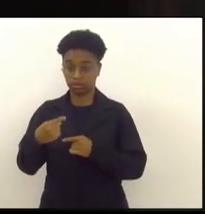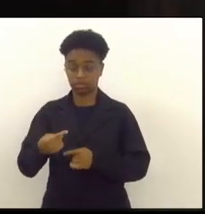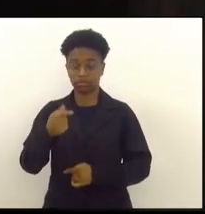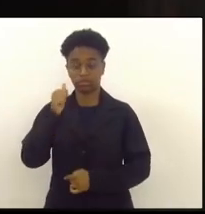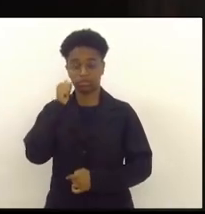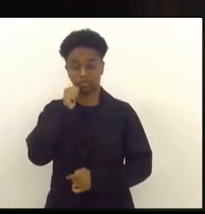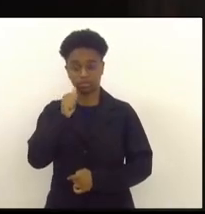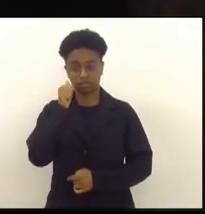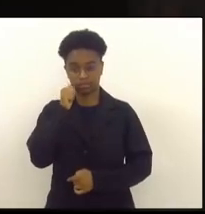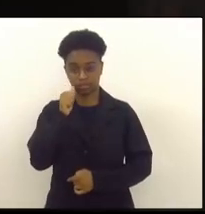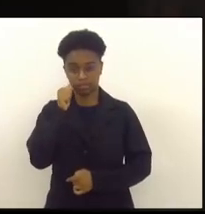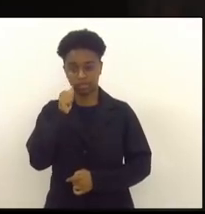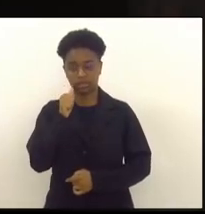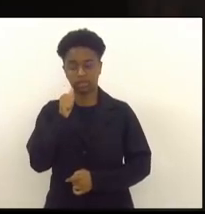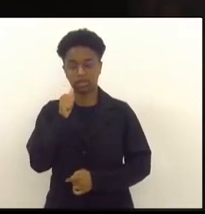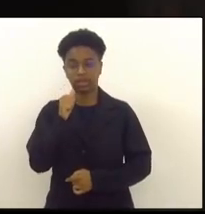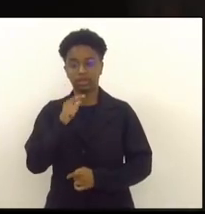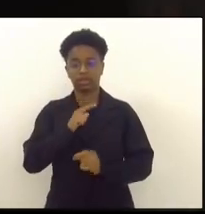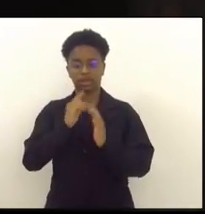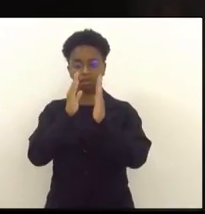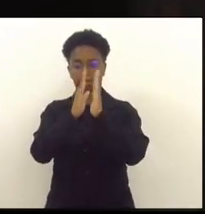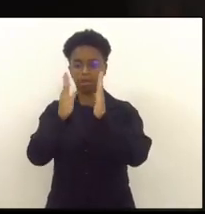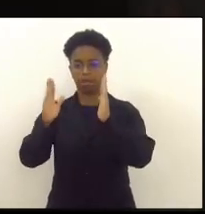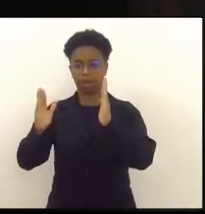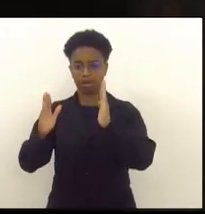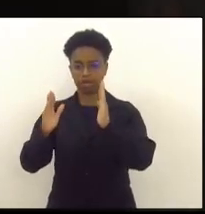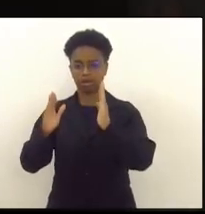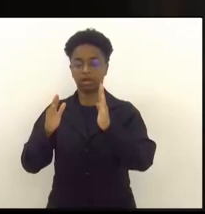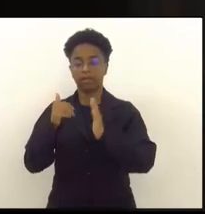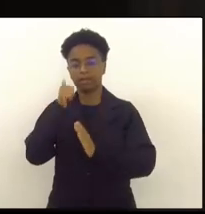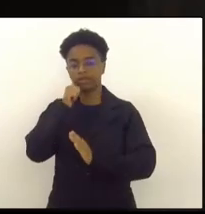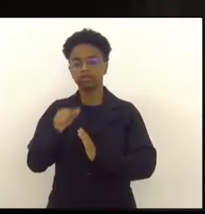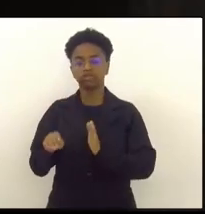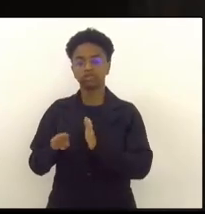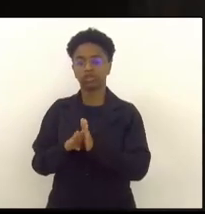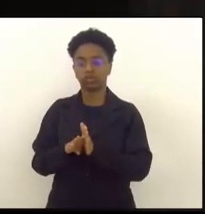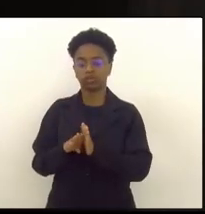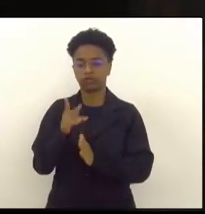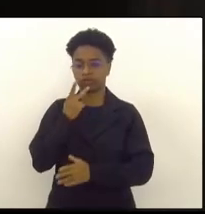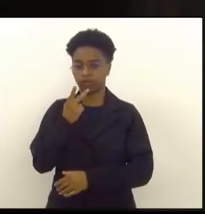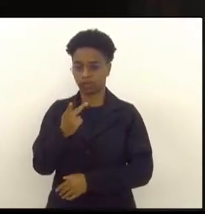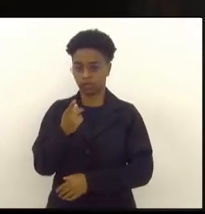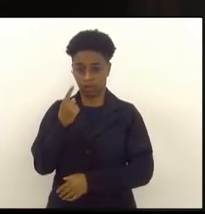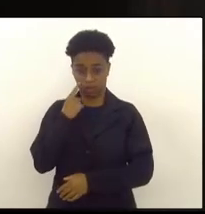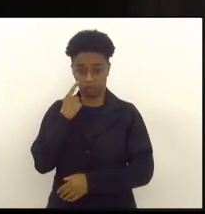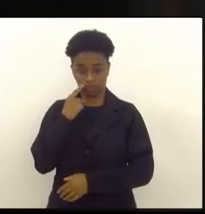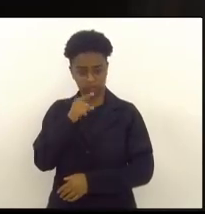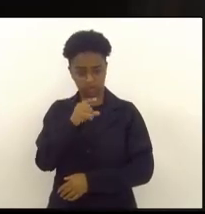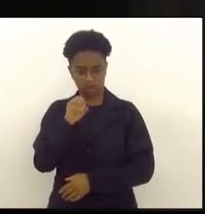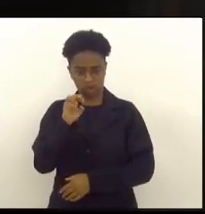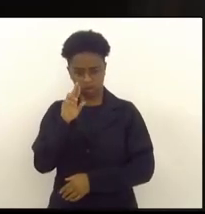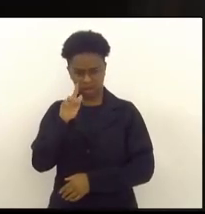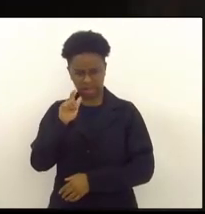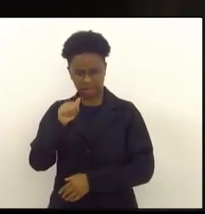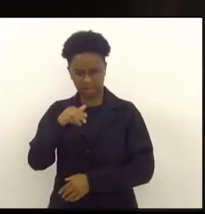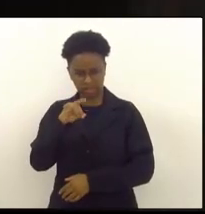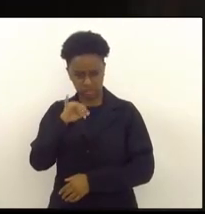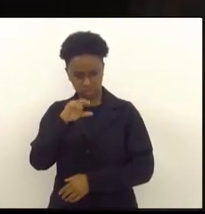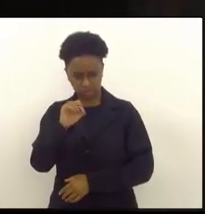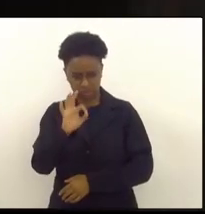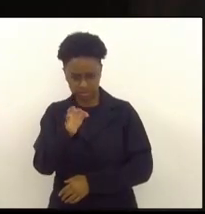lá na estante, nós estávamos lá, ela chegou e falou assim, senhor Orlandino, esse